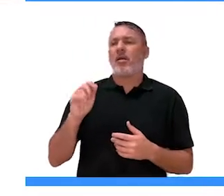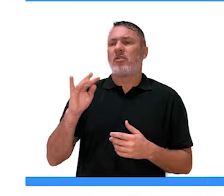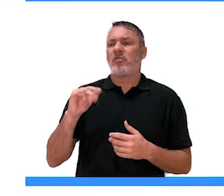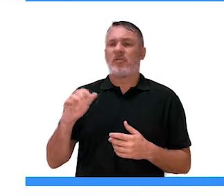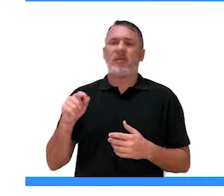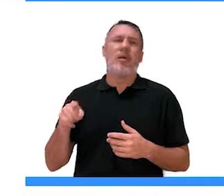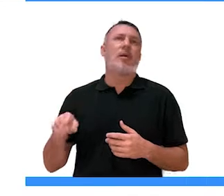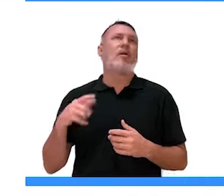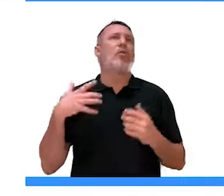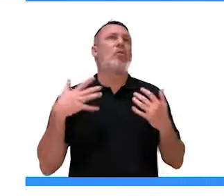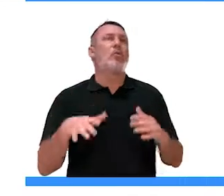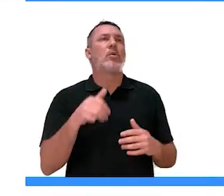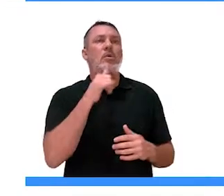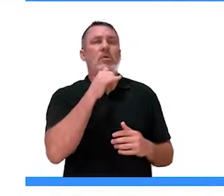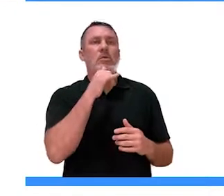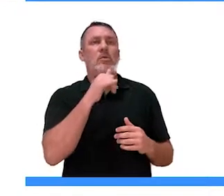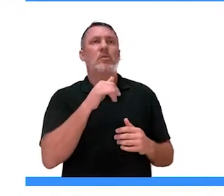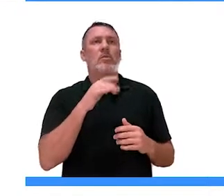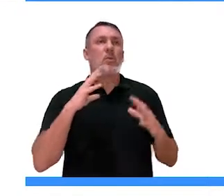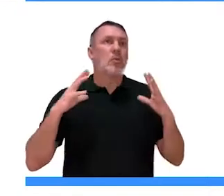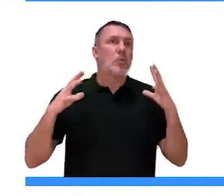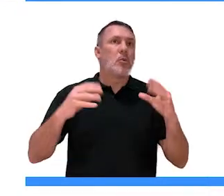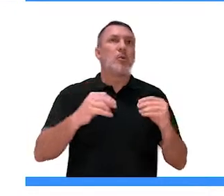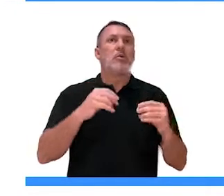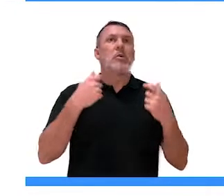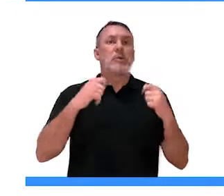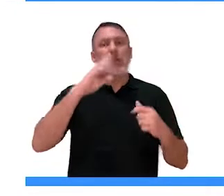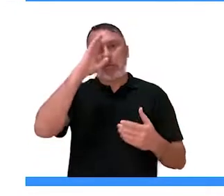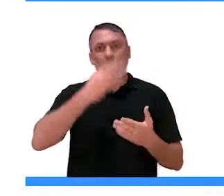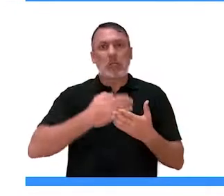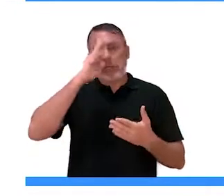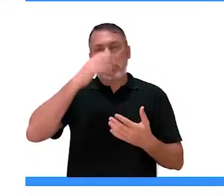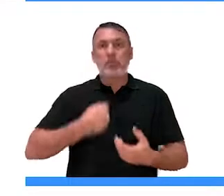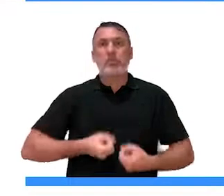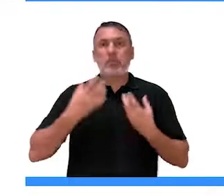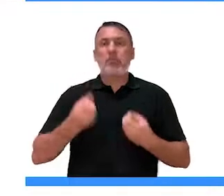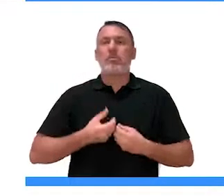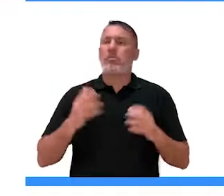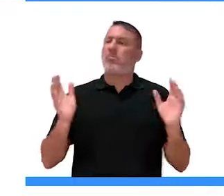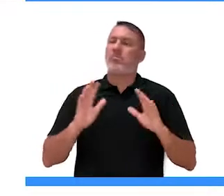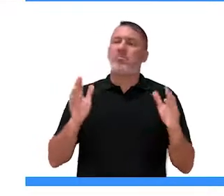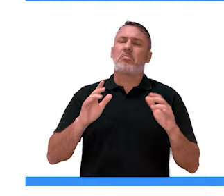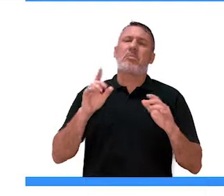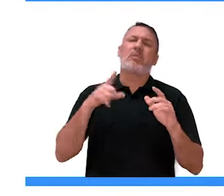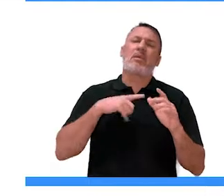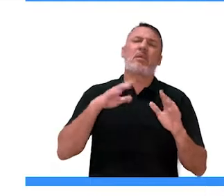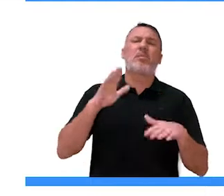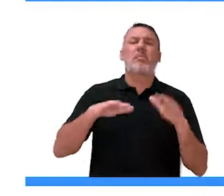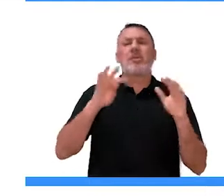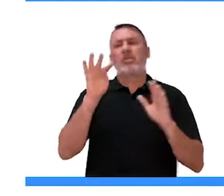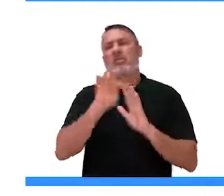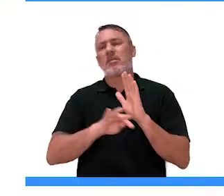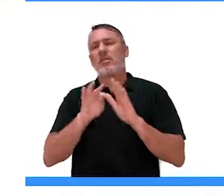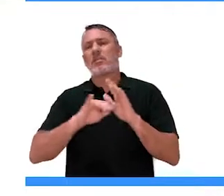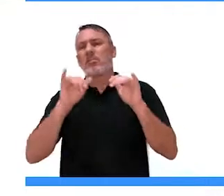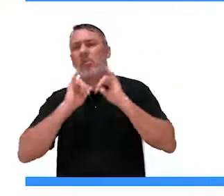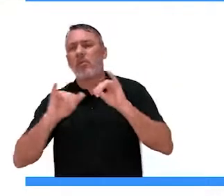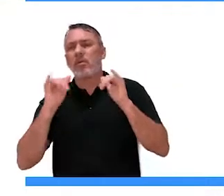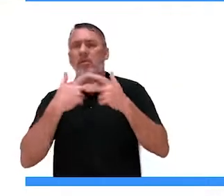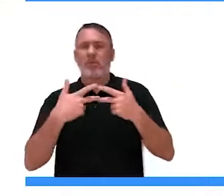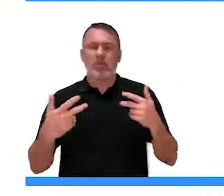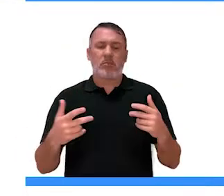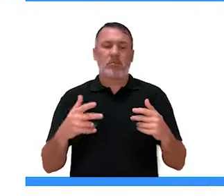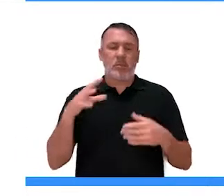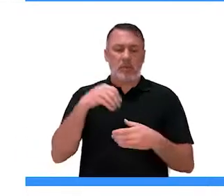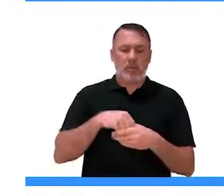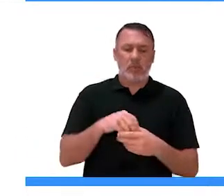né? Ele não quer convencer ninguém da dificuldade de compor um poema. Não é um texto publicitário, né, que é mais a pegada do